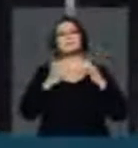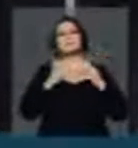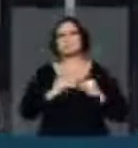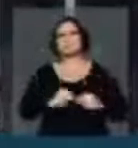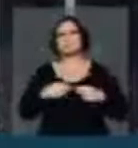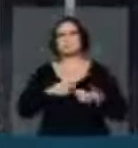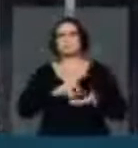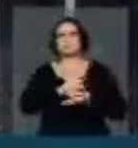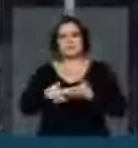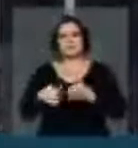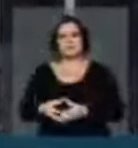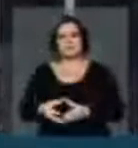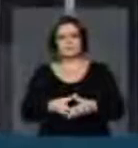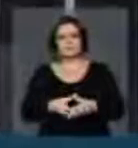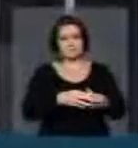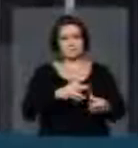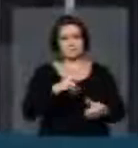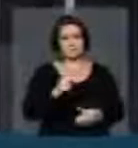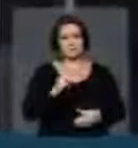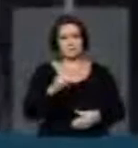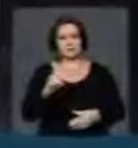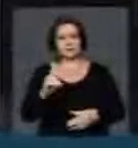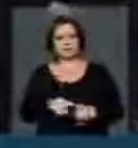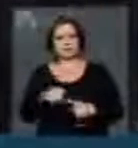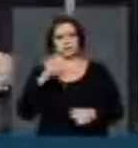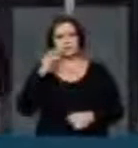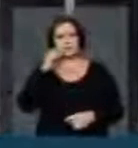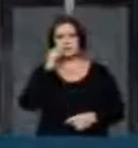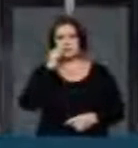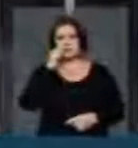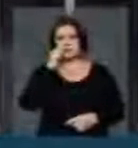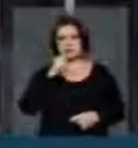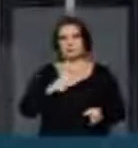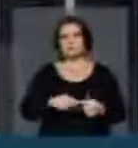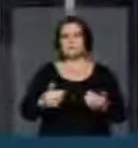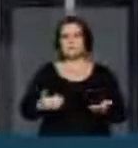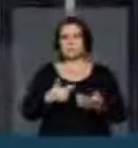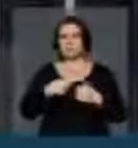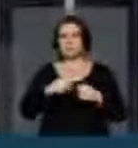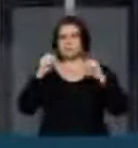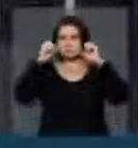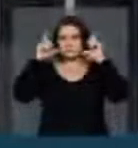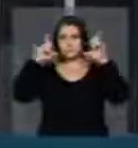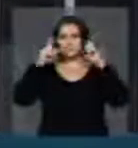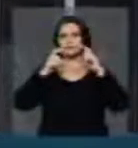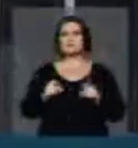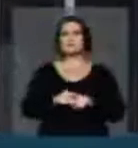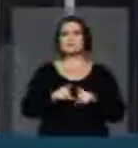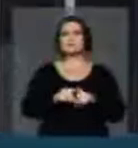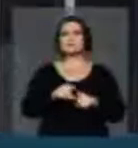de vários partidos da sociedade alagoana e chama atenção do